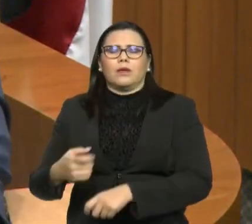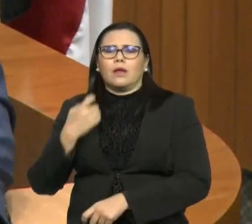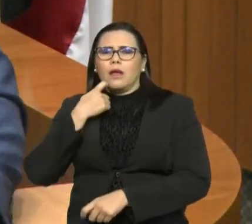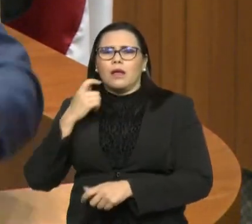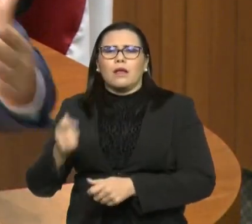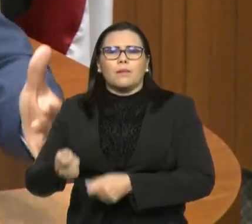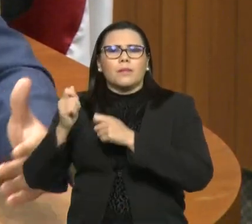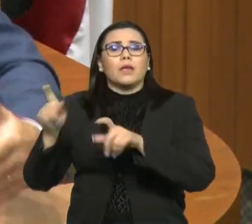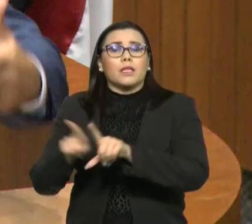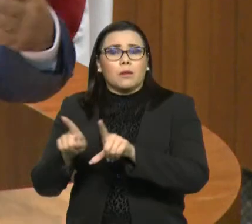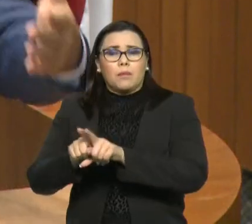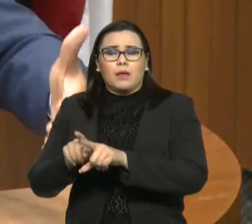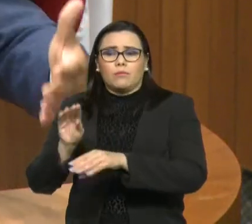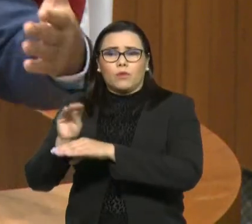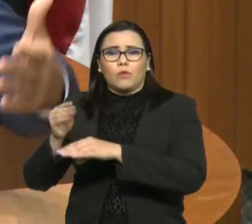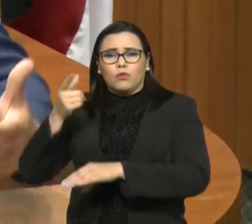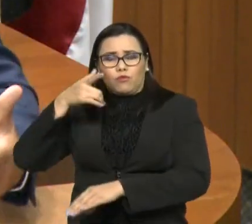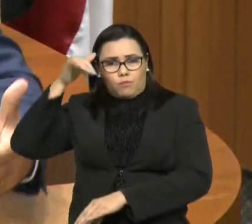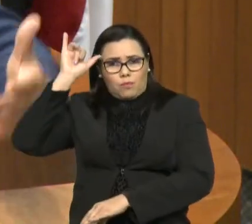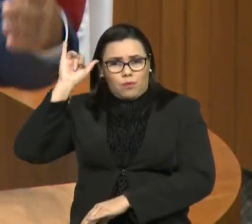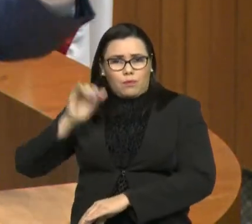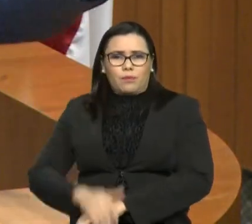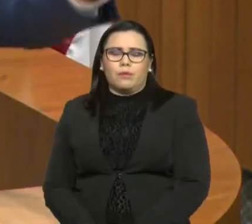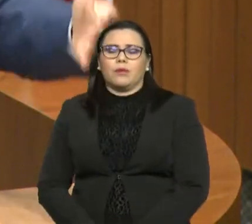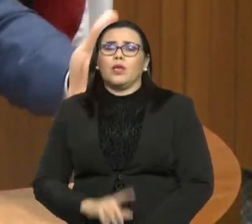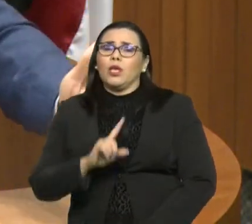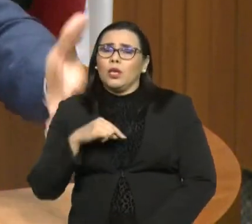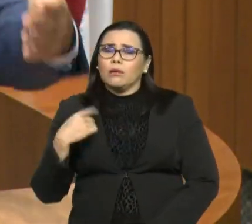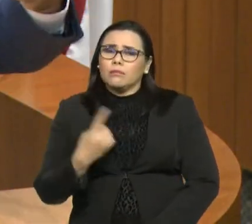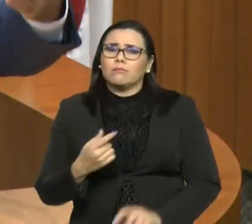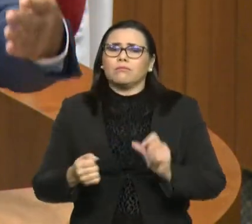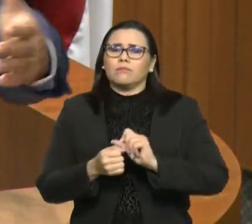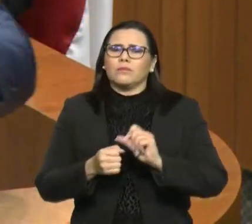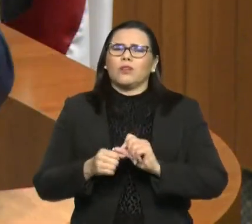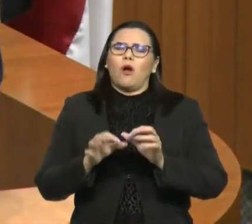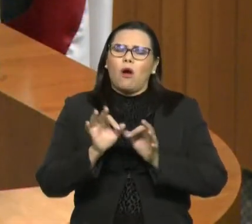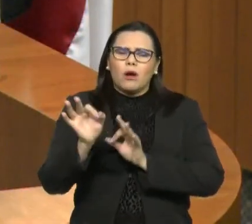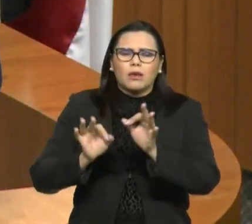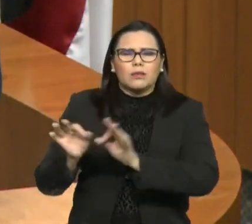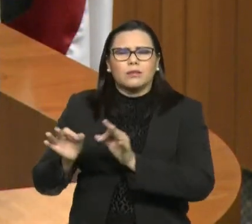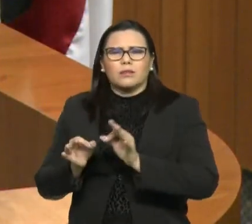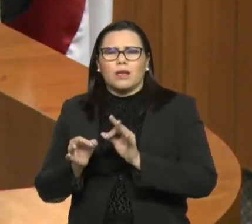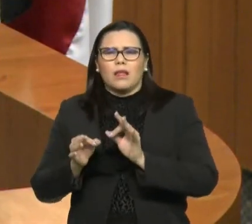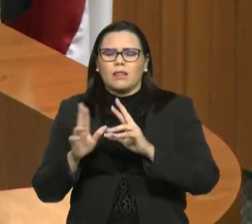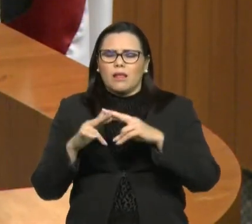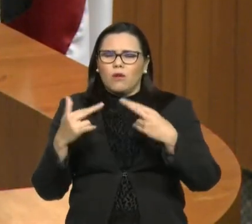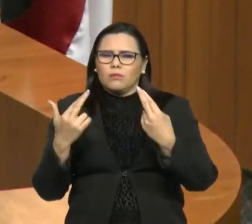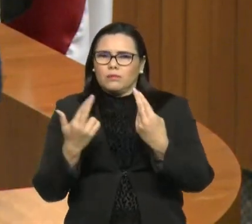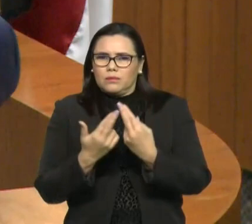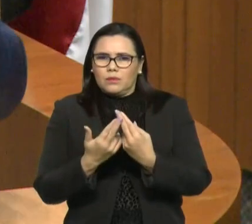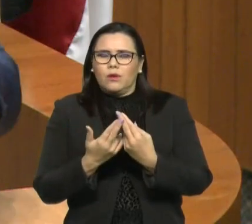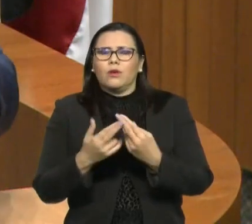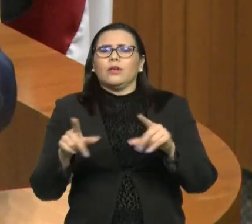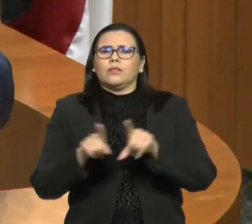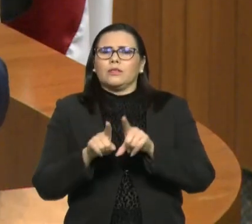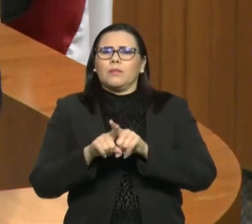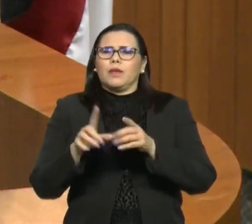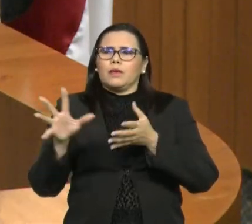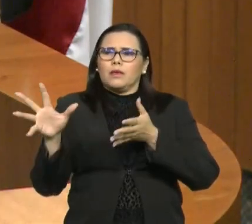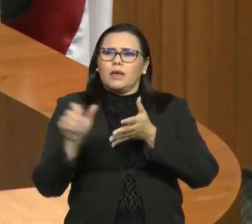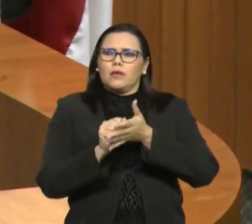temos e iremos fazer os encaminhamentos para convocar aqui, nós temos que trazer vários